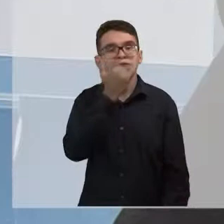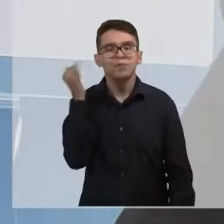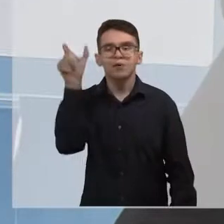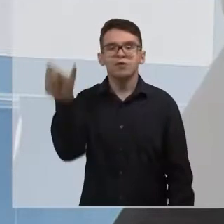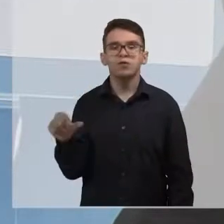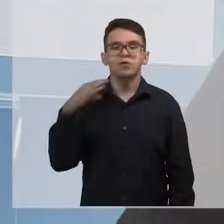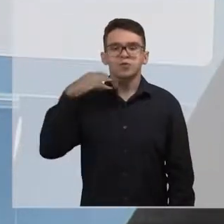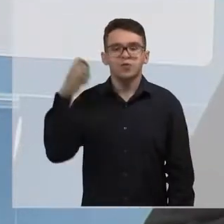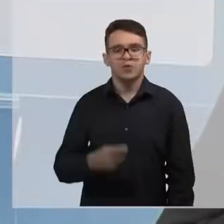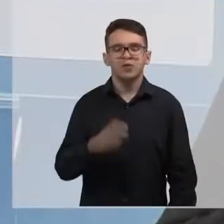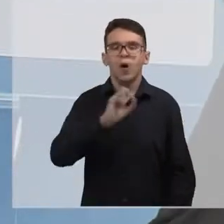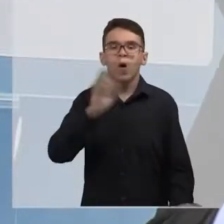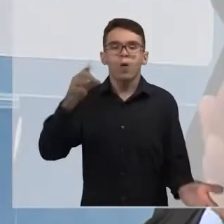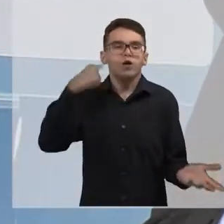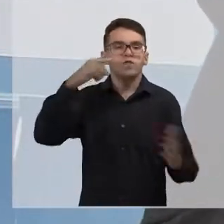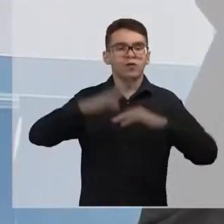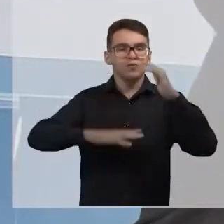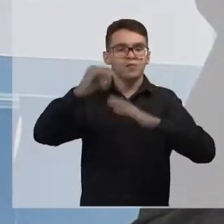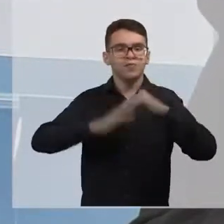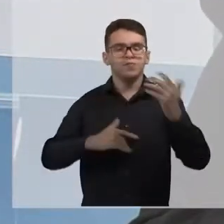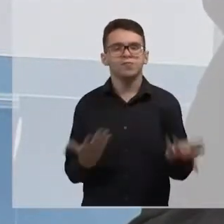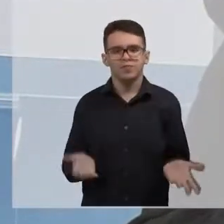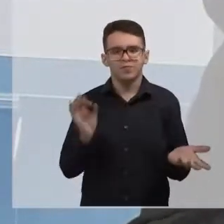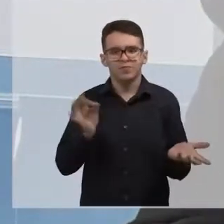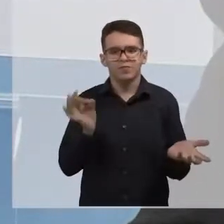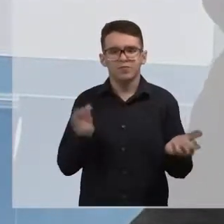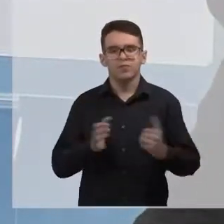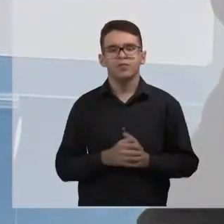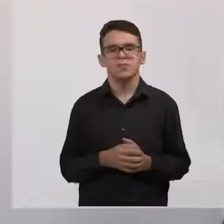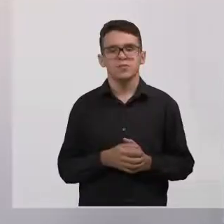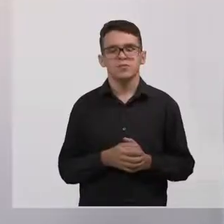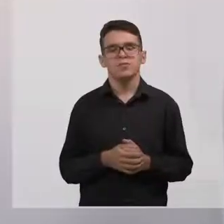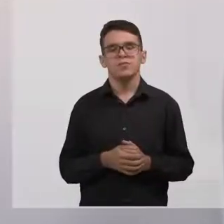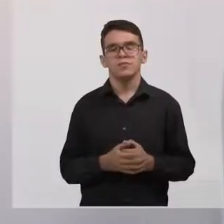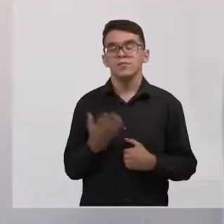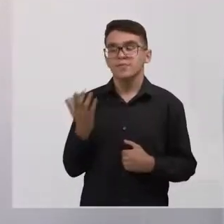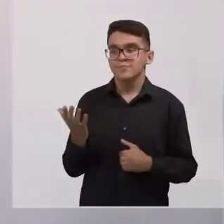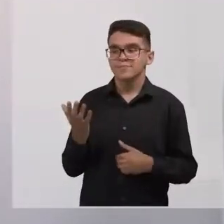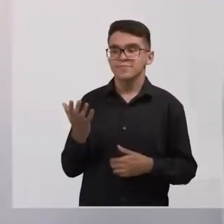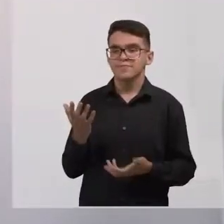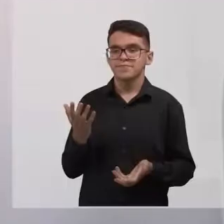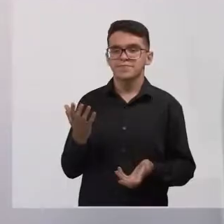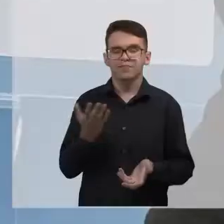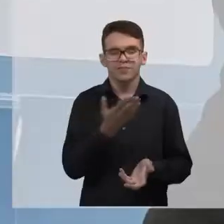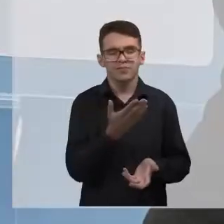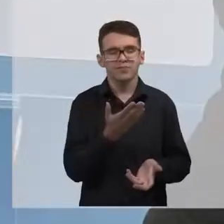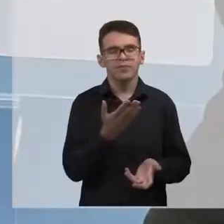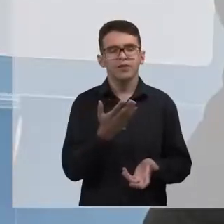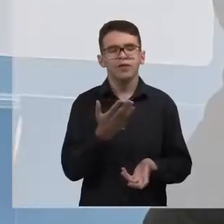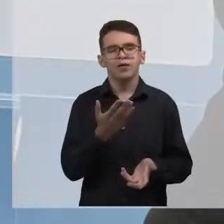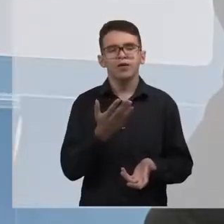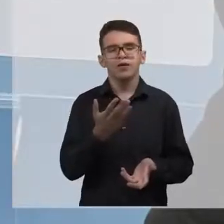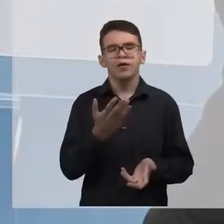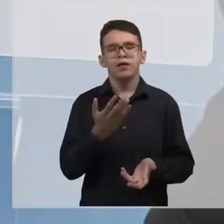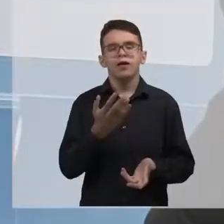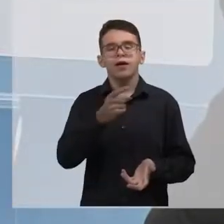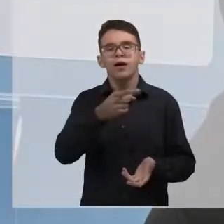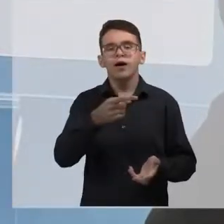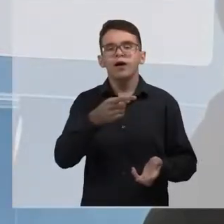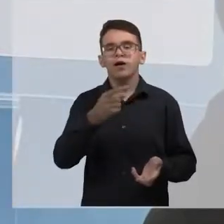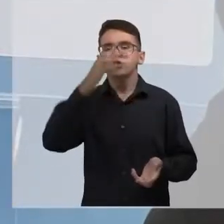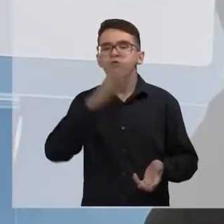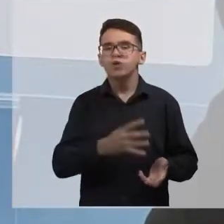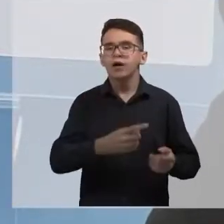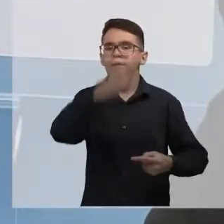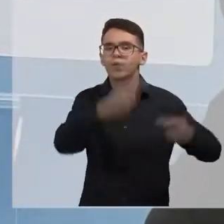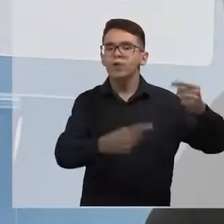for assim, o resto tudo é besteira, né, Luiz? A grande verdade... Os políticos estão sendo julgados de acordo com a foto e o grau de influência